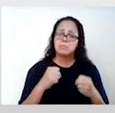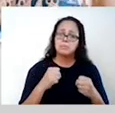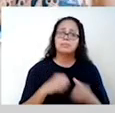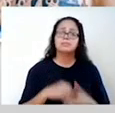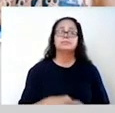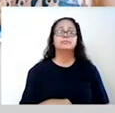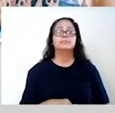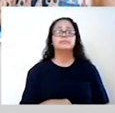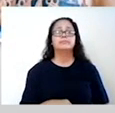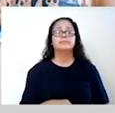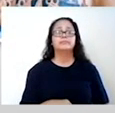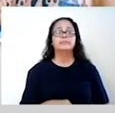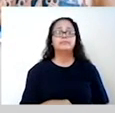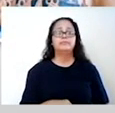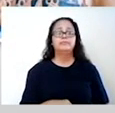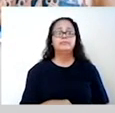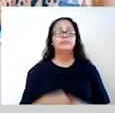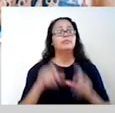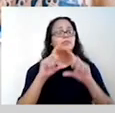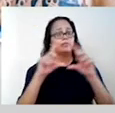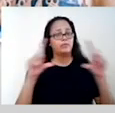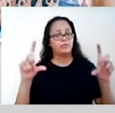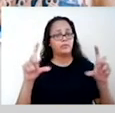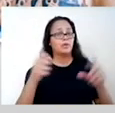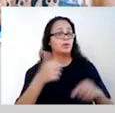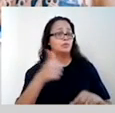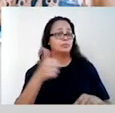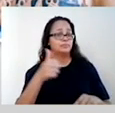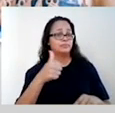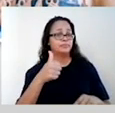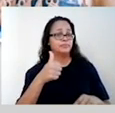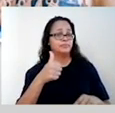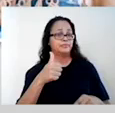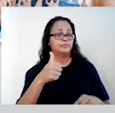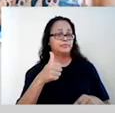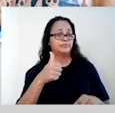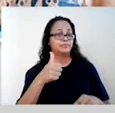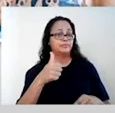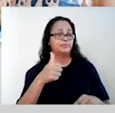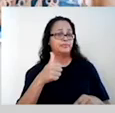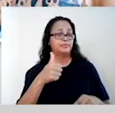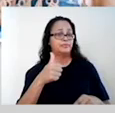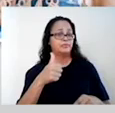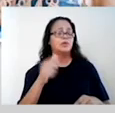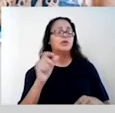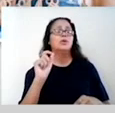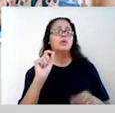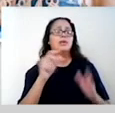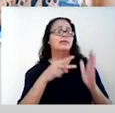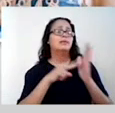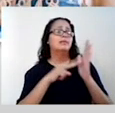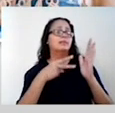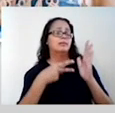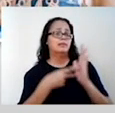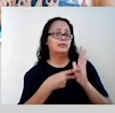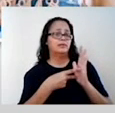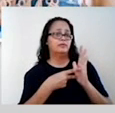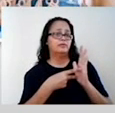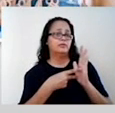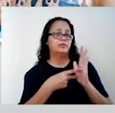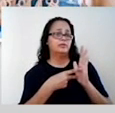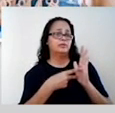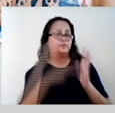disso. Aqui, então, nós temos o parágrafo único do artigo 3º, ó, a garantia da prioridade. O que ela significa nessa garantia